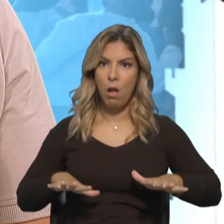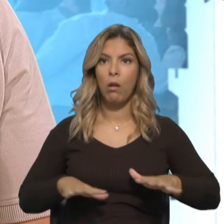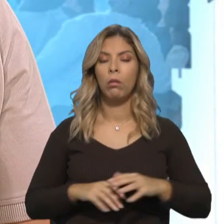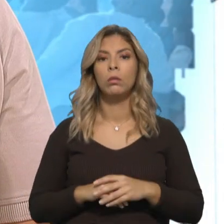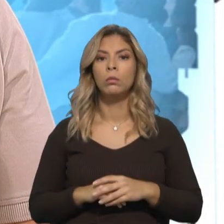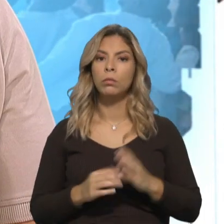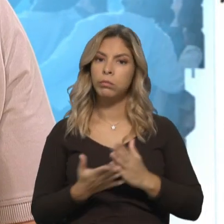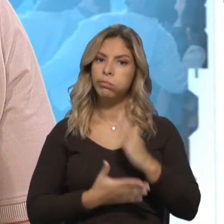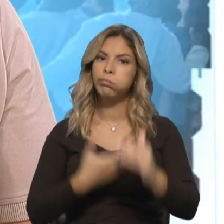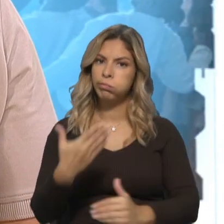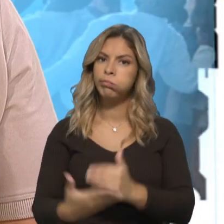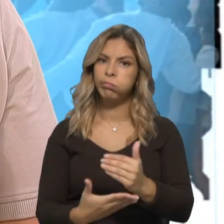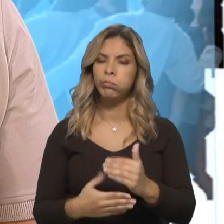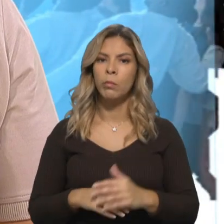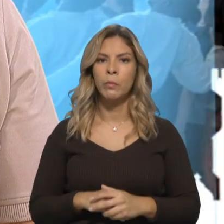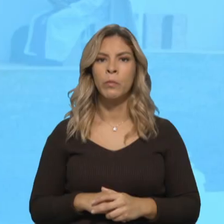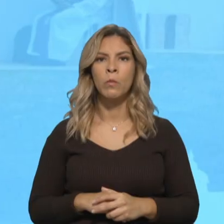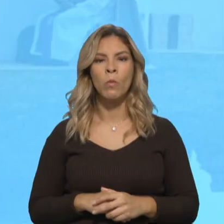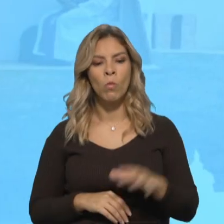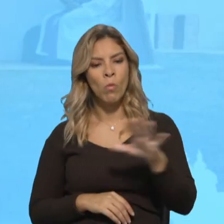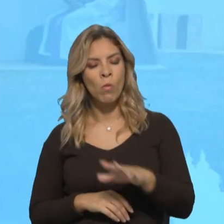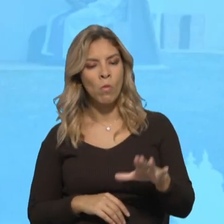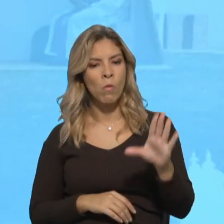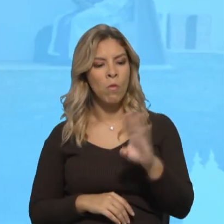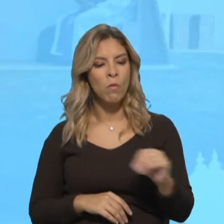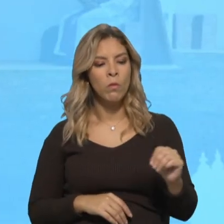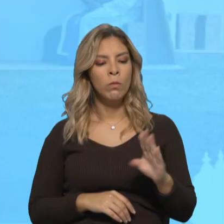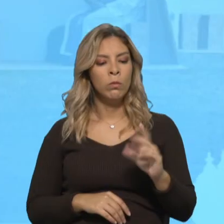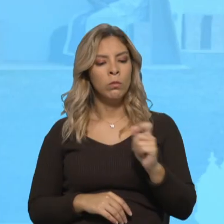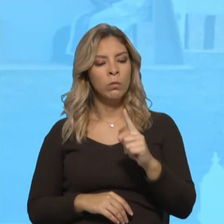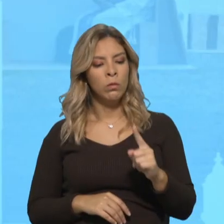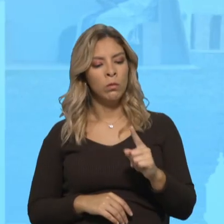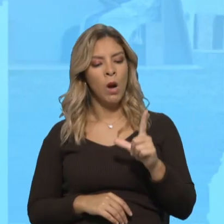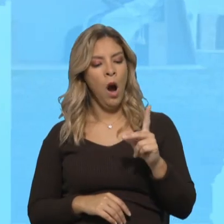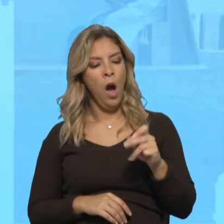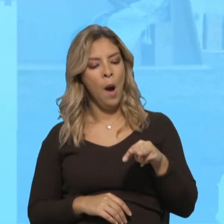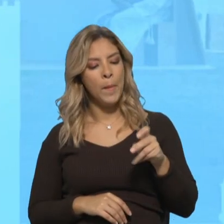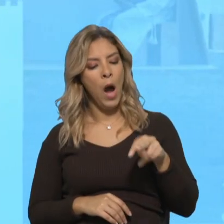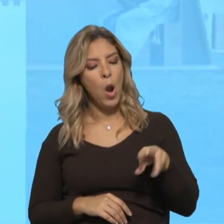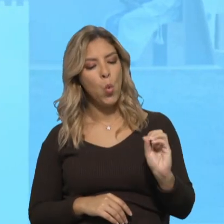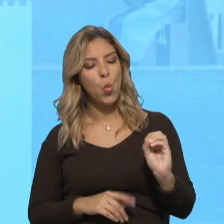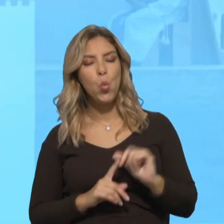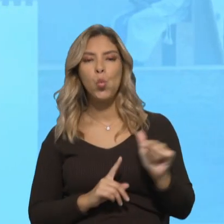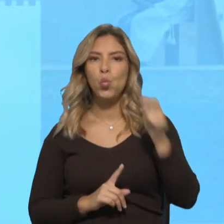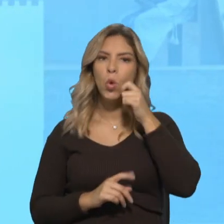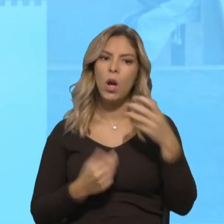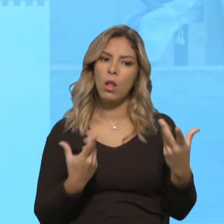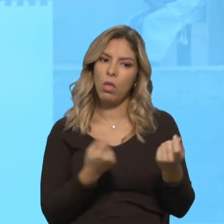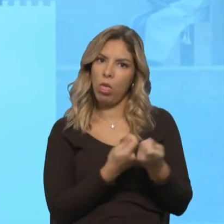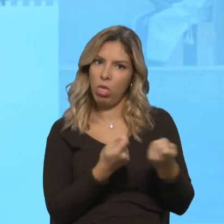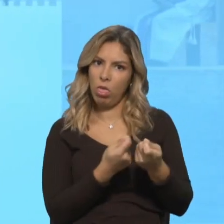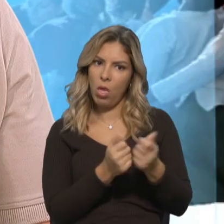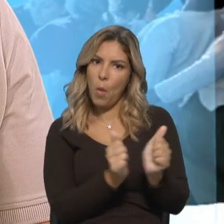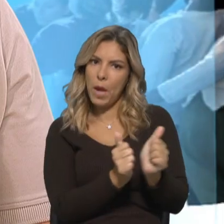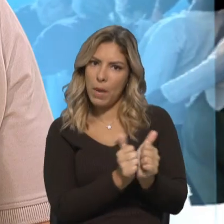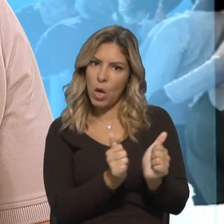caminham neste carisma de São José Alamano, também neste acompanhamento muito próximo da